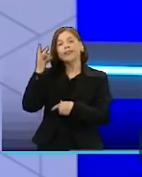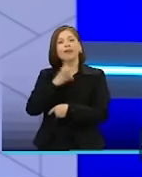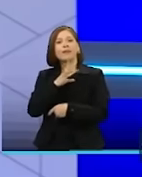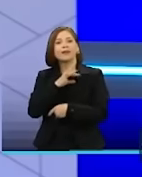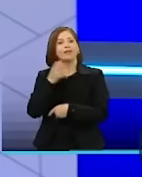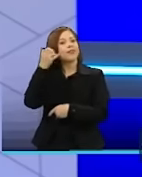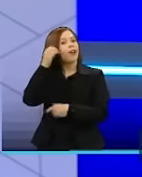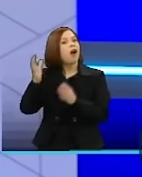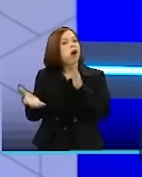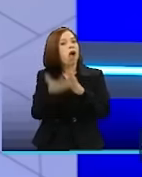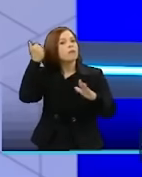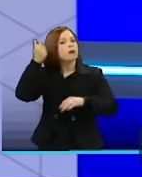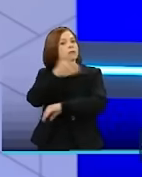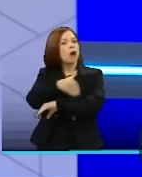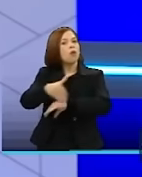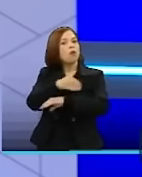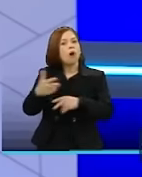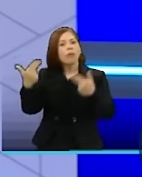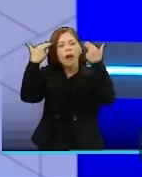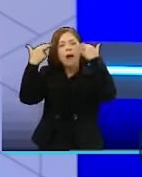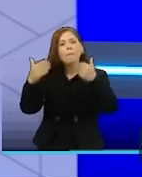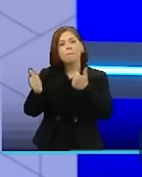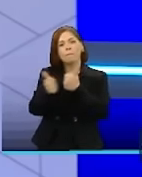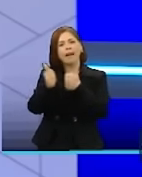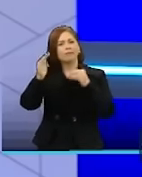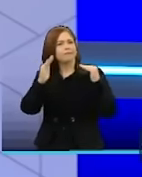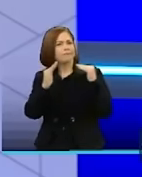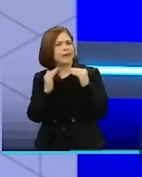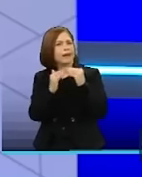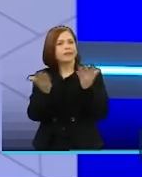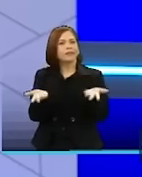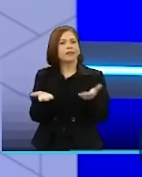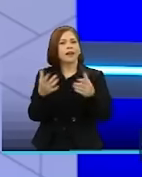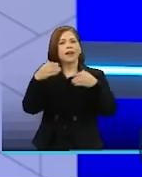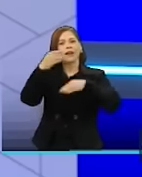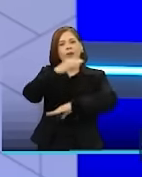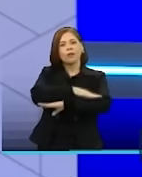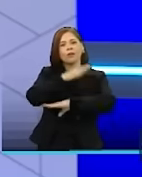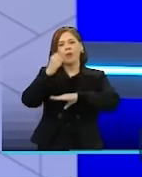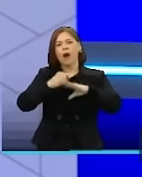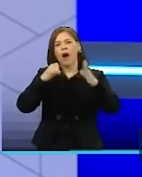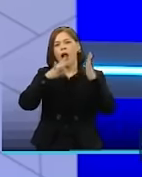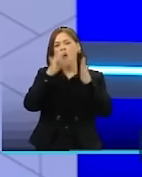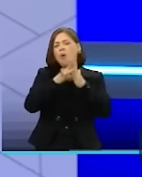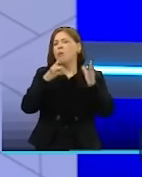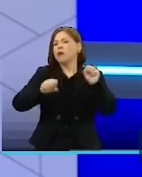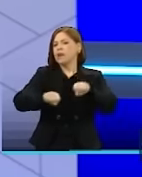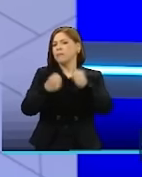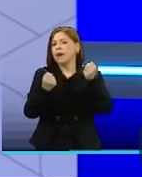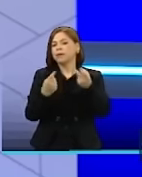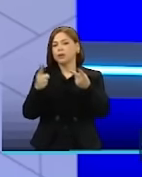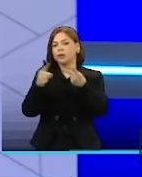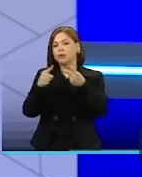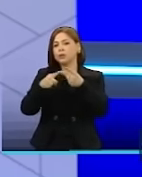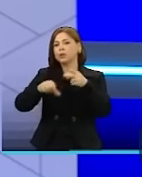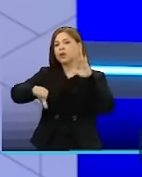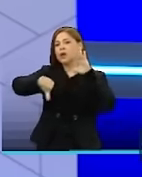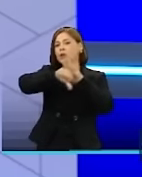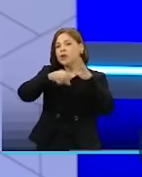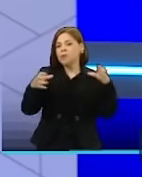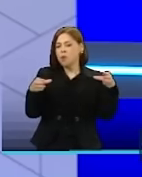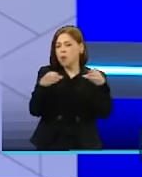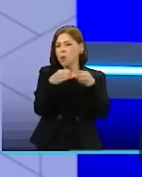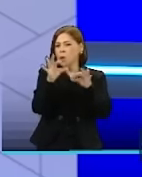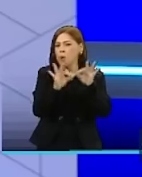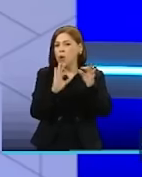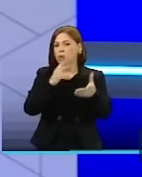ter o celular roubado na rua, de ser assaltado na porta de casa, ter o vidro quebrado nas ruas, e outra em relação ao crime organizado, que